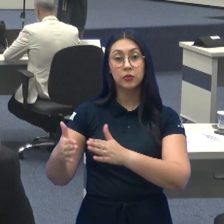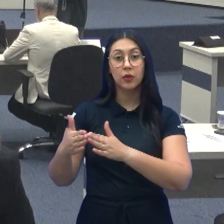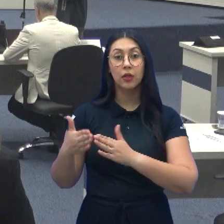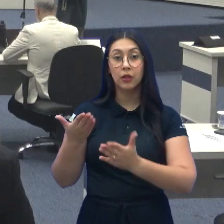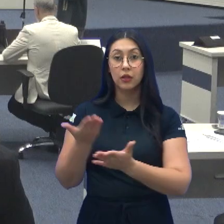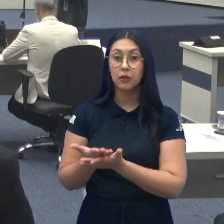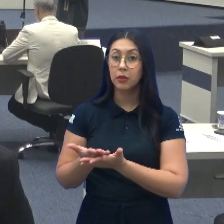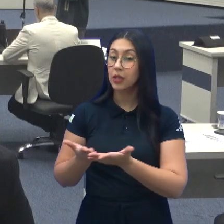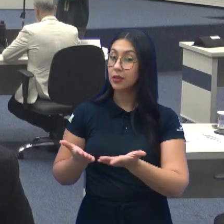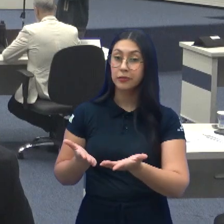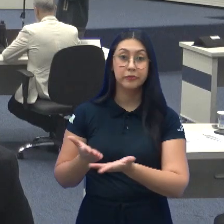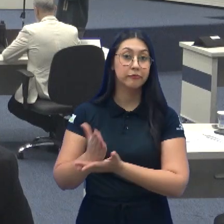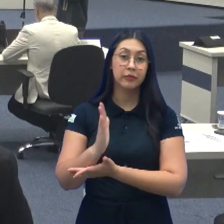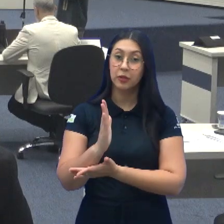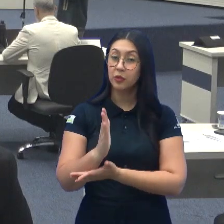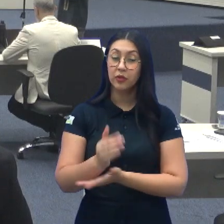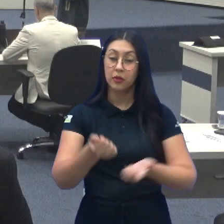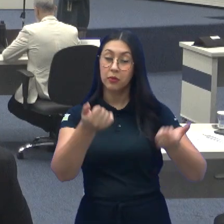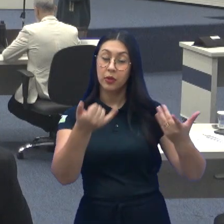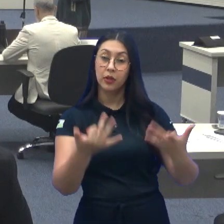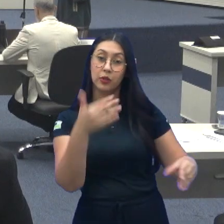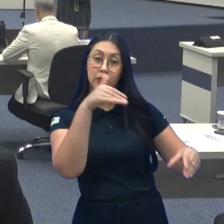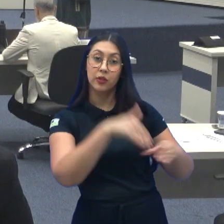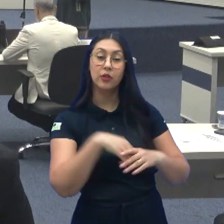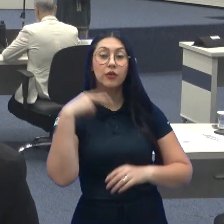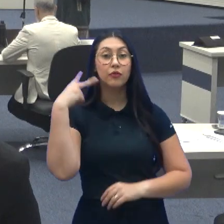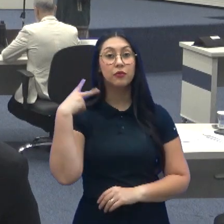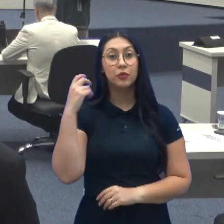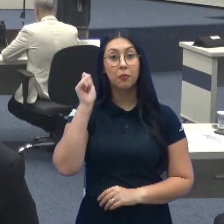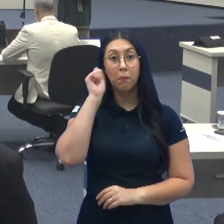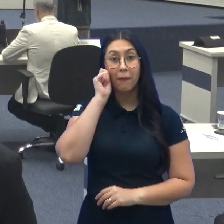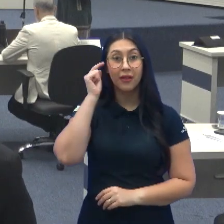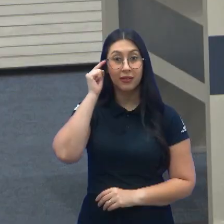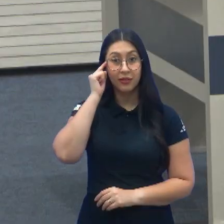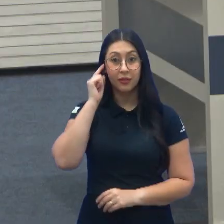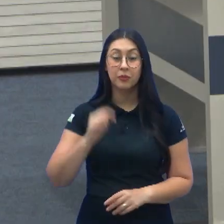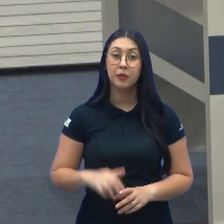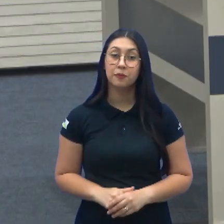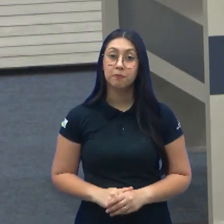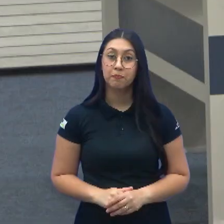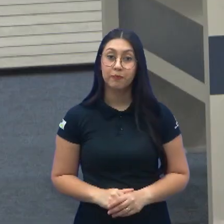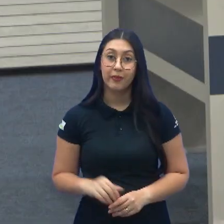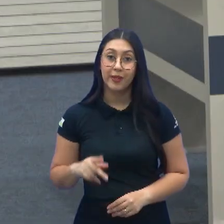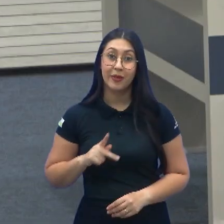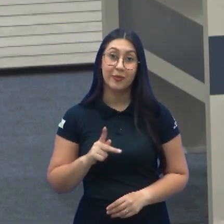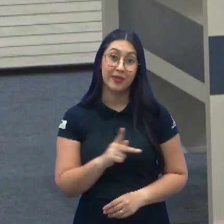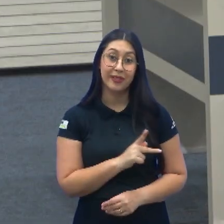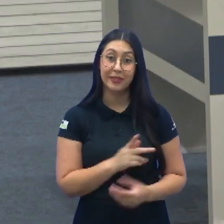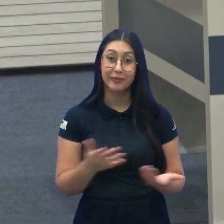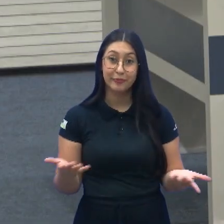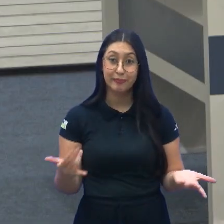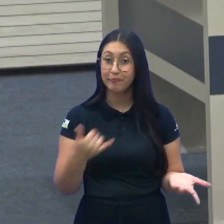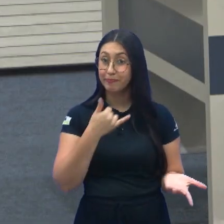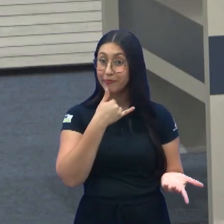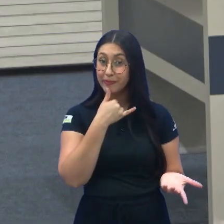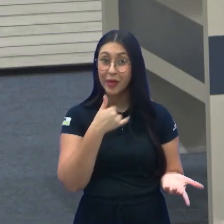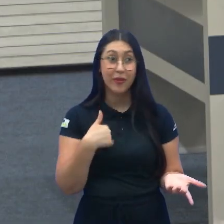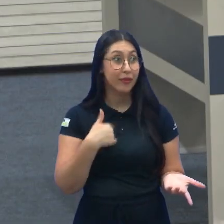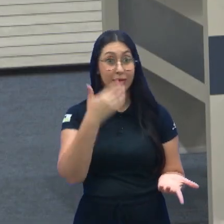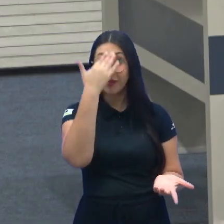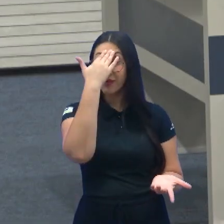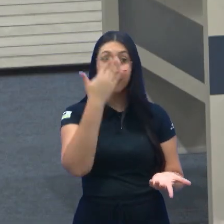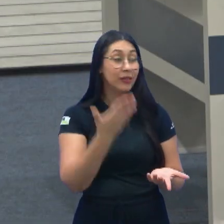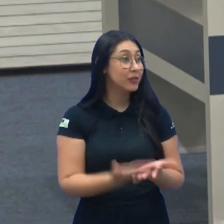requerimento está rejeitado. Justificativo de votação, a vereadora Amélia Naone. Senhor presidente, eu lamento, eu nem acredito que isso